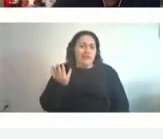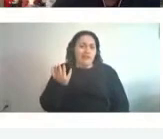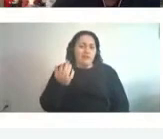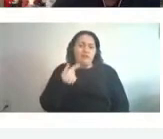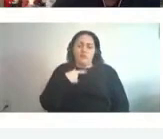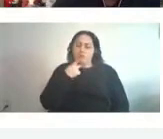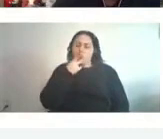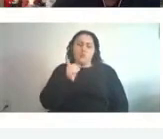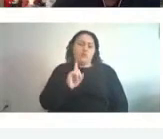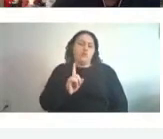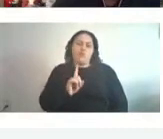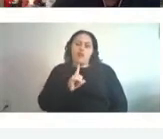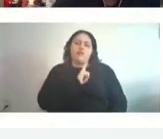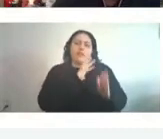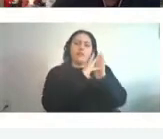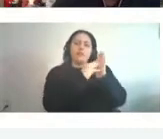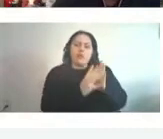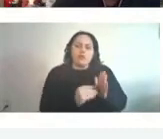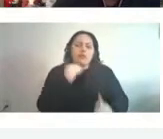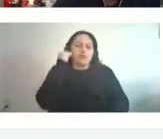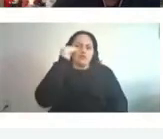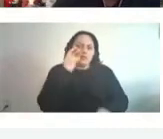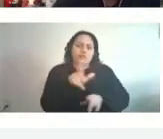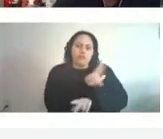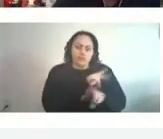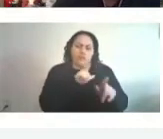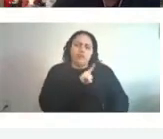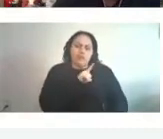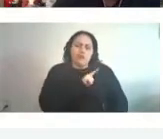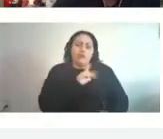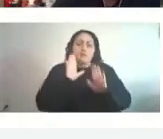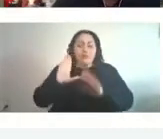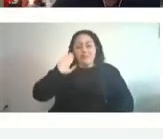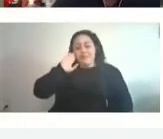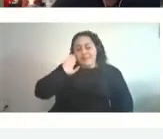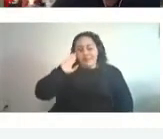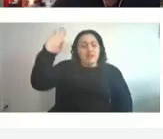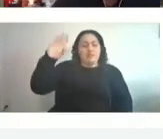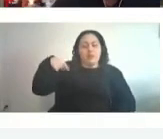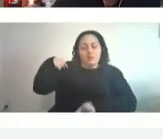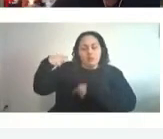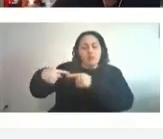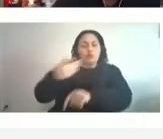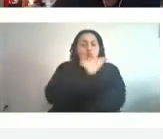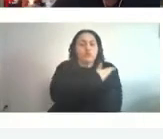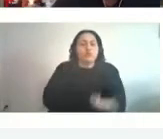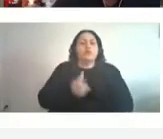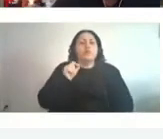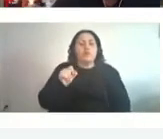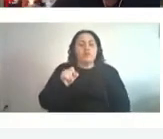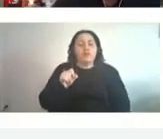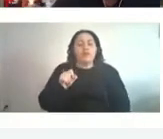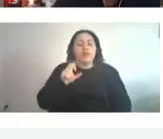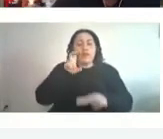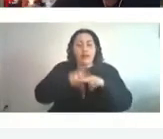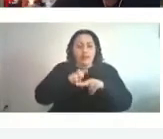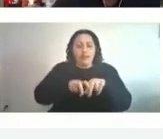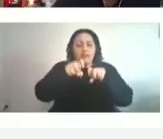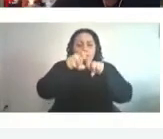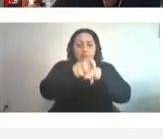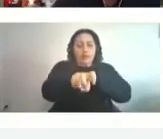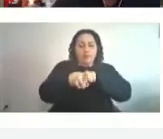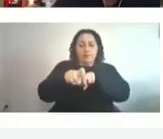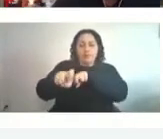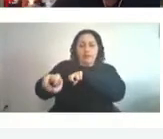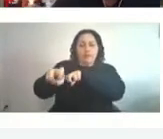haver algumas experiências diferentes, mas predominantemente nós temos ordem nas filas das cadeiras, né?